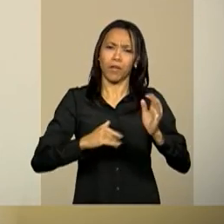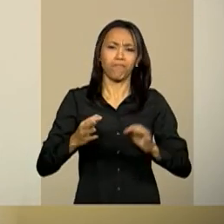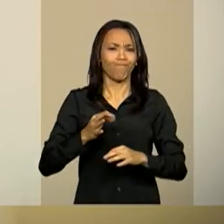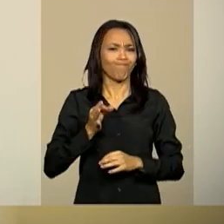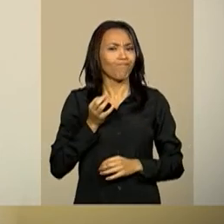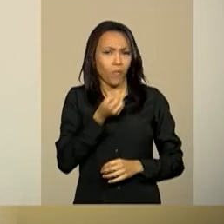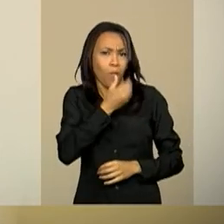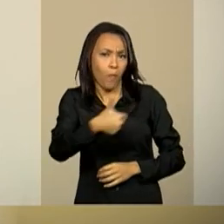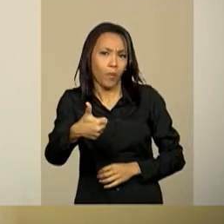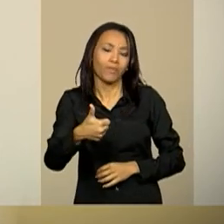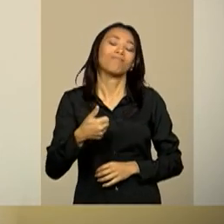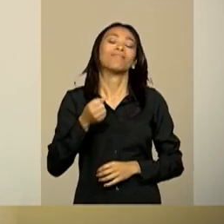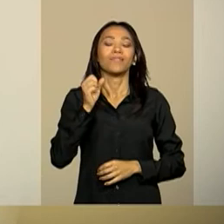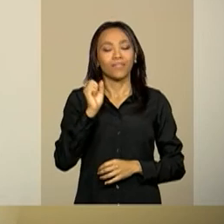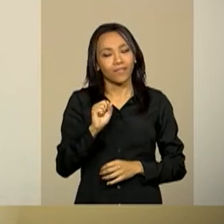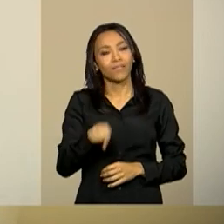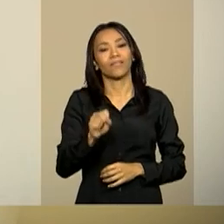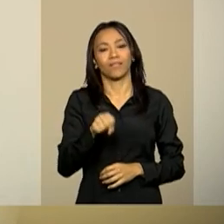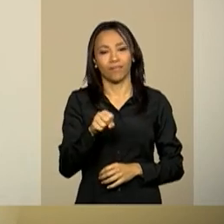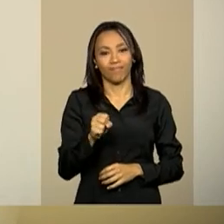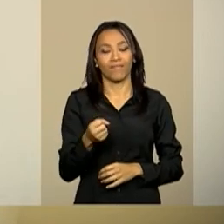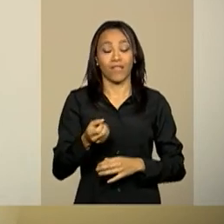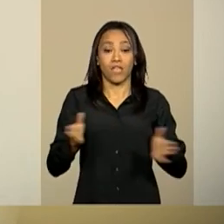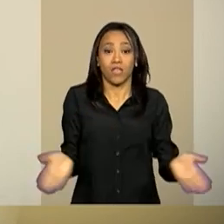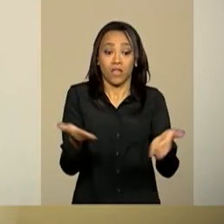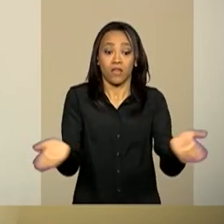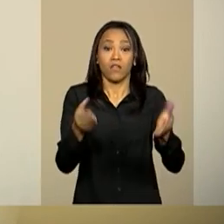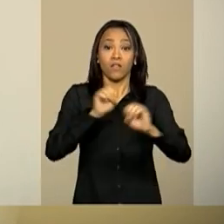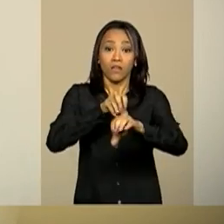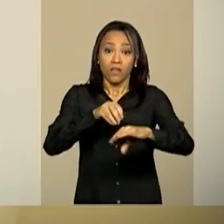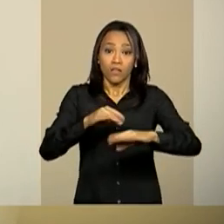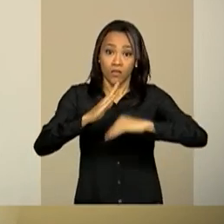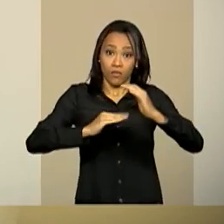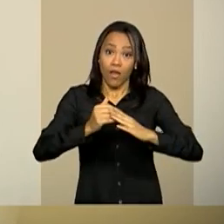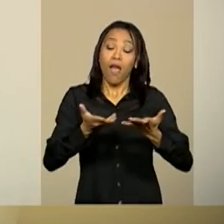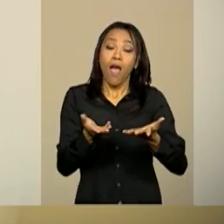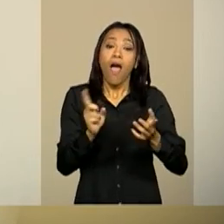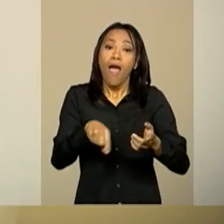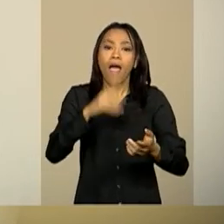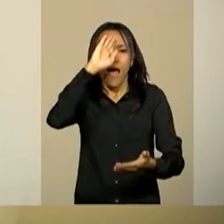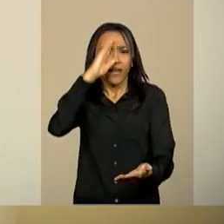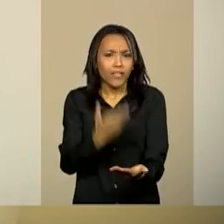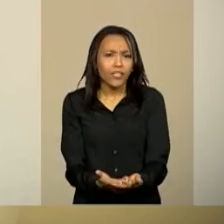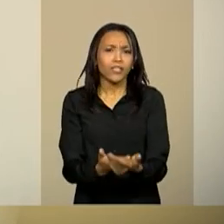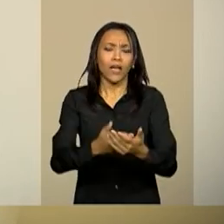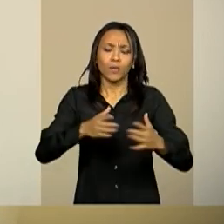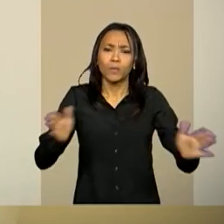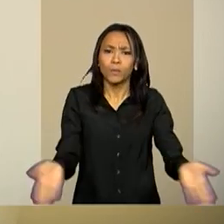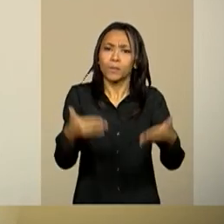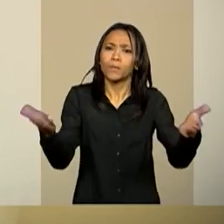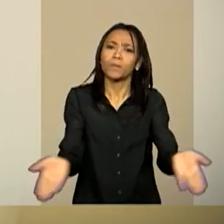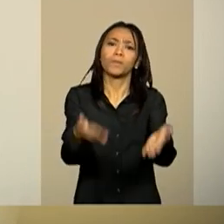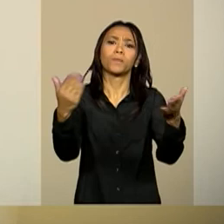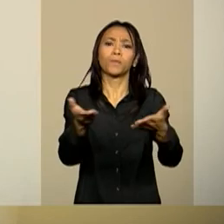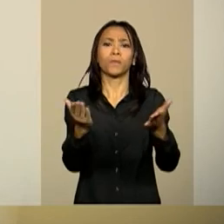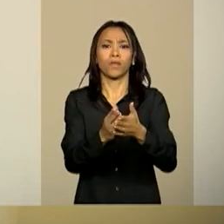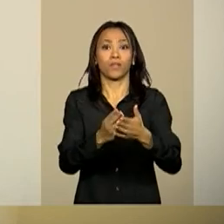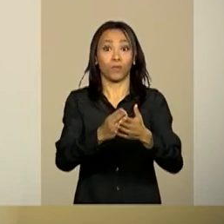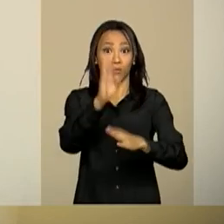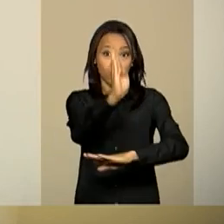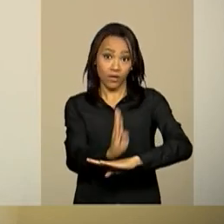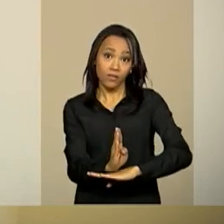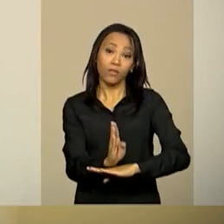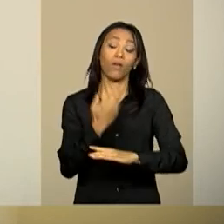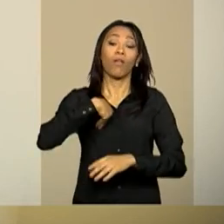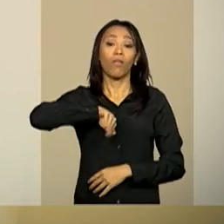mesmo o que vale Luciano investir na educação é acreditar no desenvolvimento da nossa nação